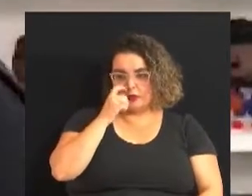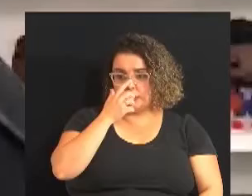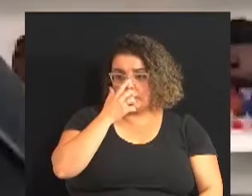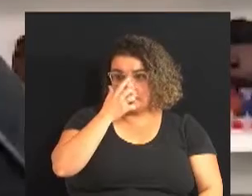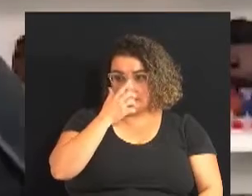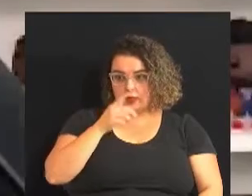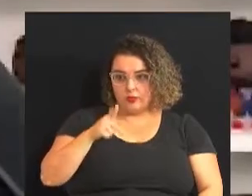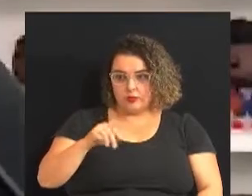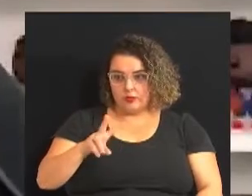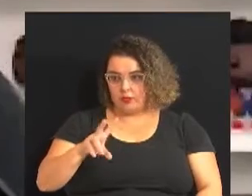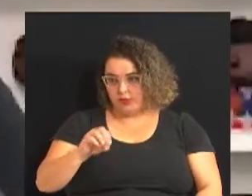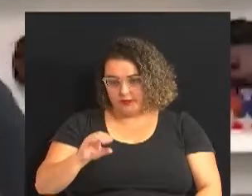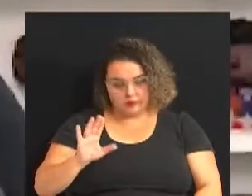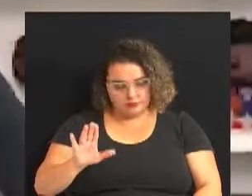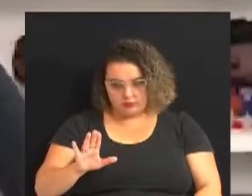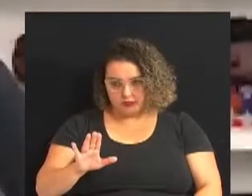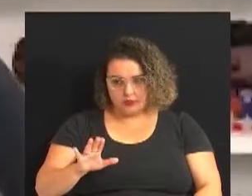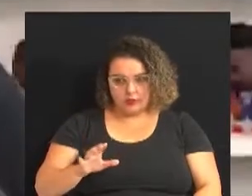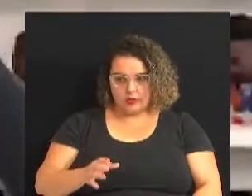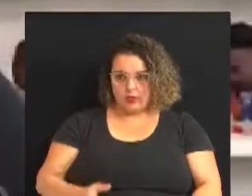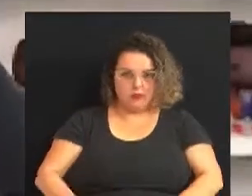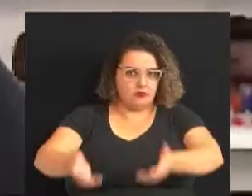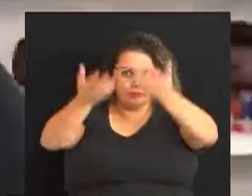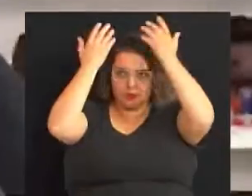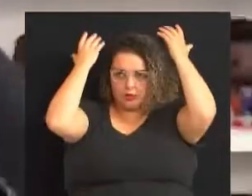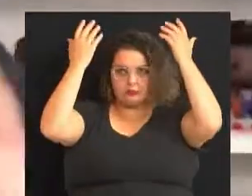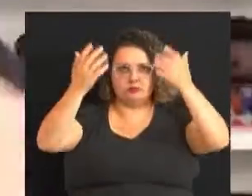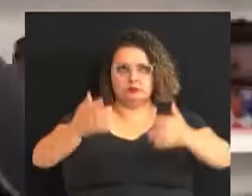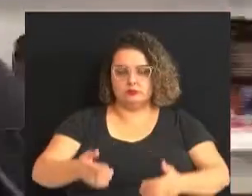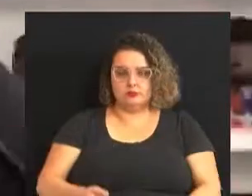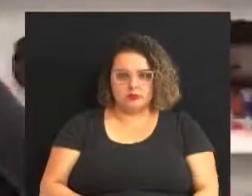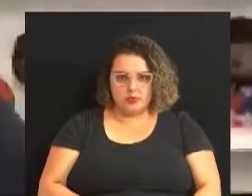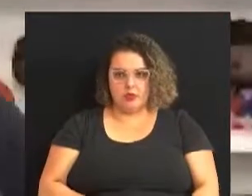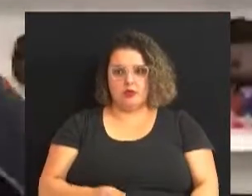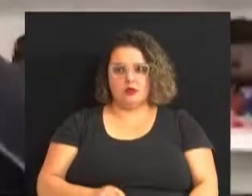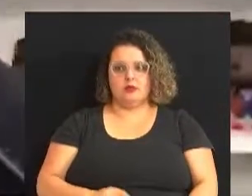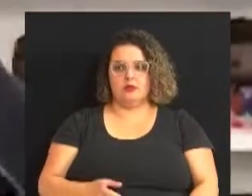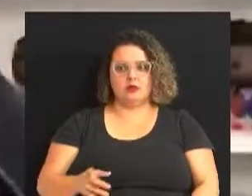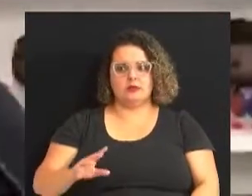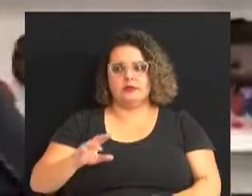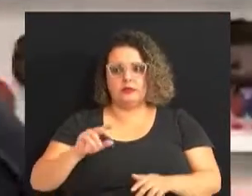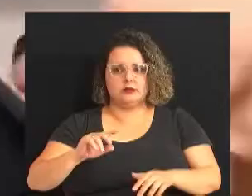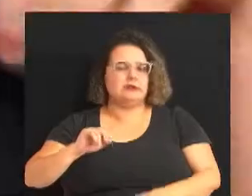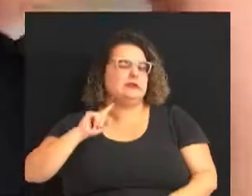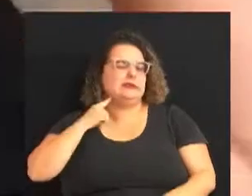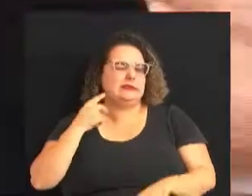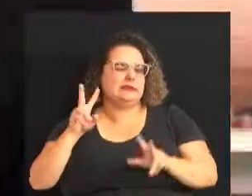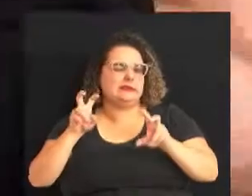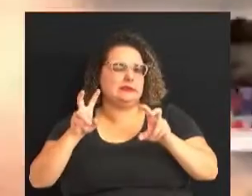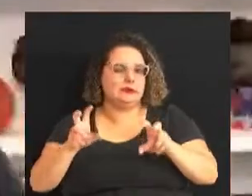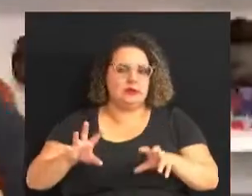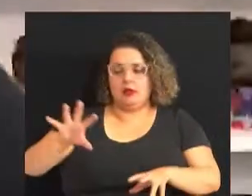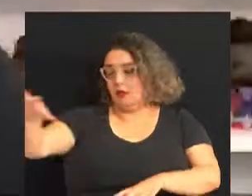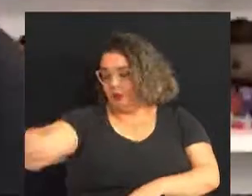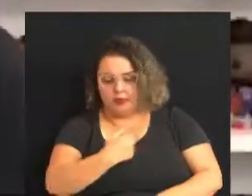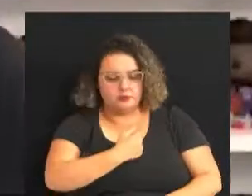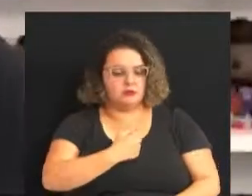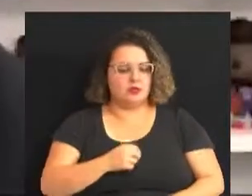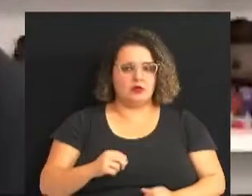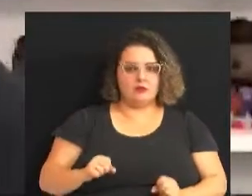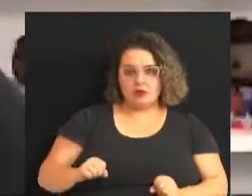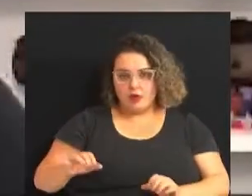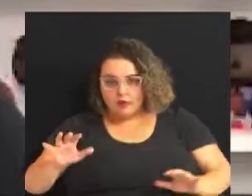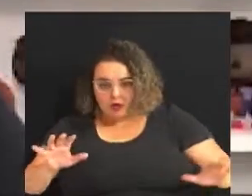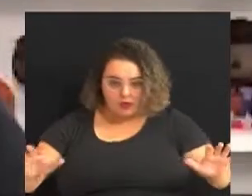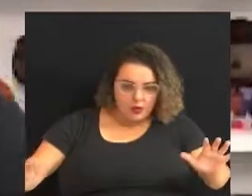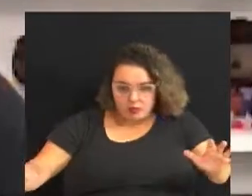era o cara jogar de costas para cestas dentro do garrafão, fazendo o serviço sujo, entre aspas, de pegar rebote ofensivo, de fazer bloqueio para